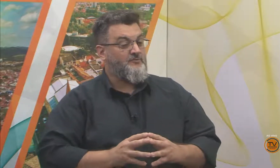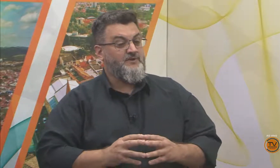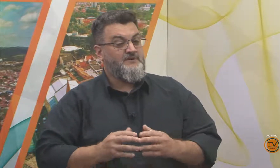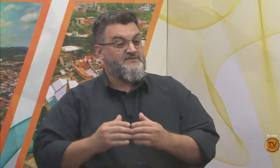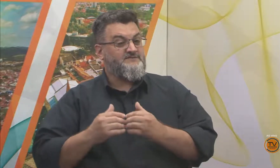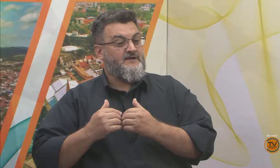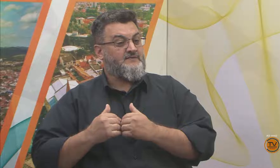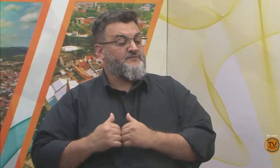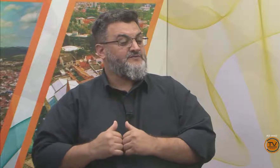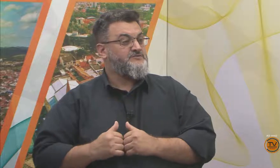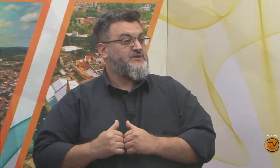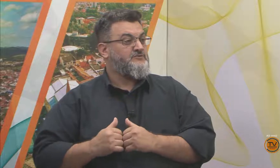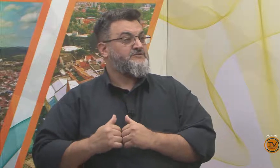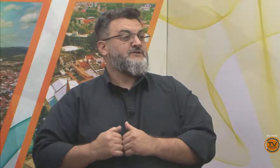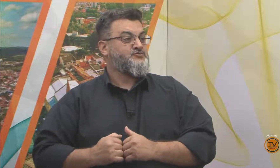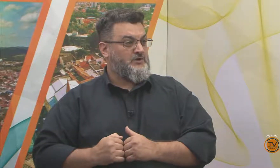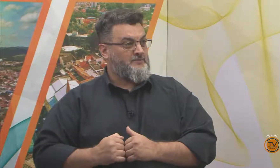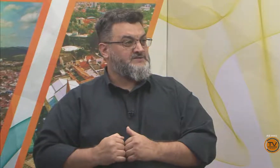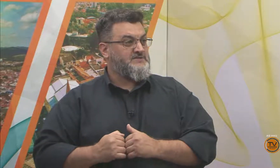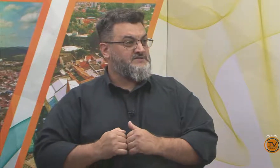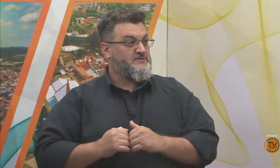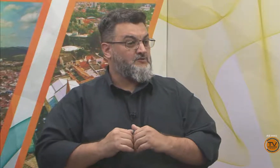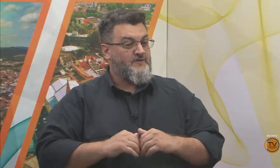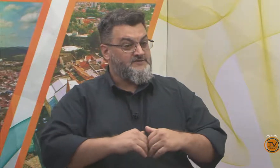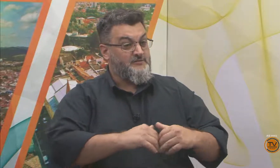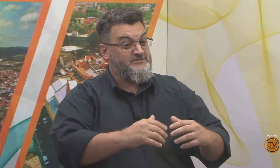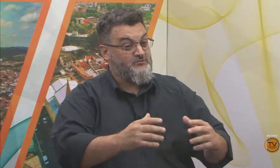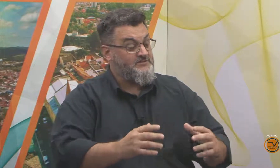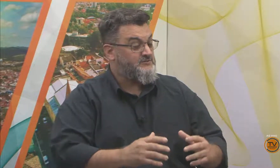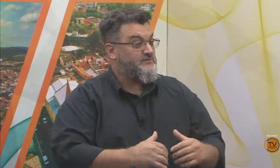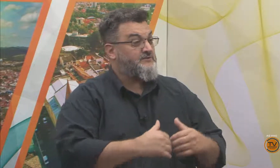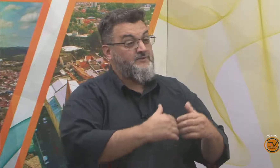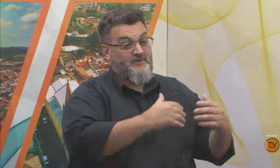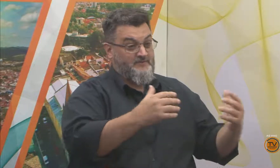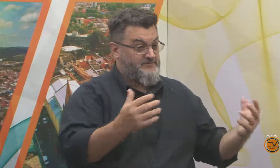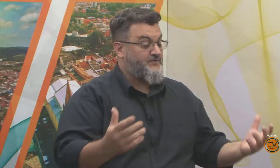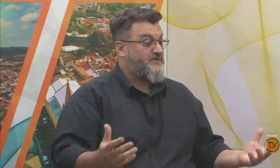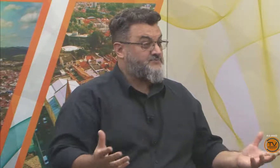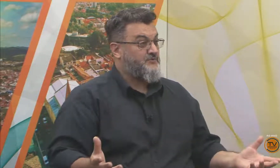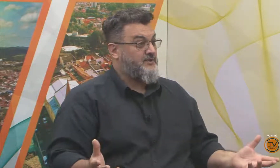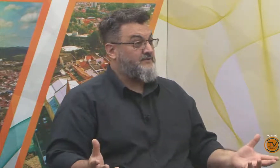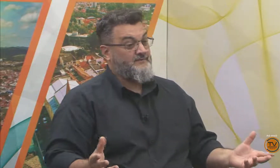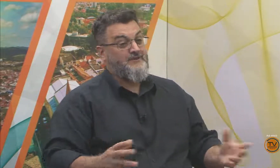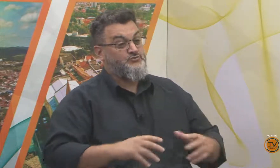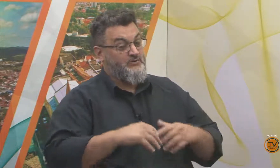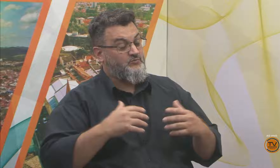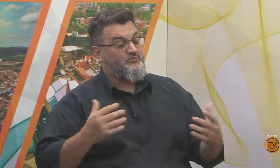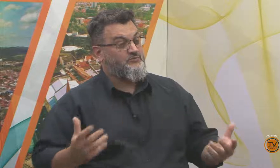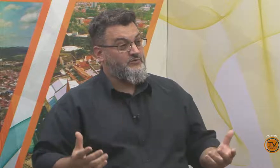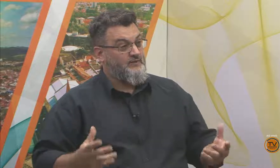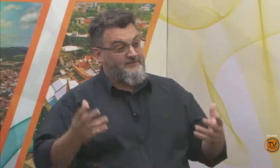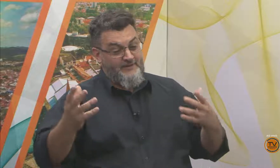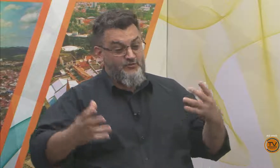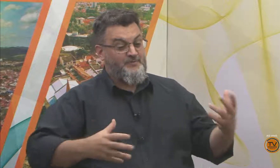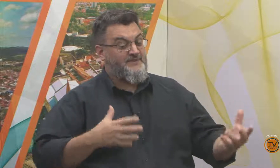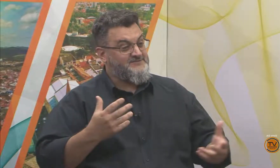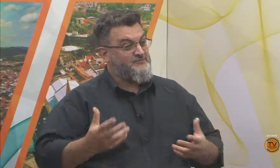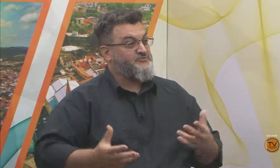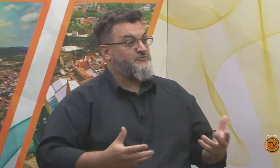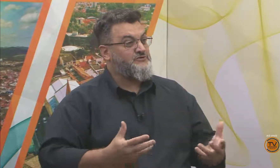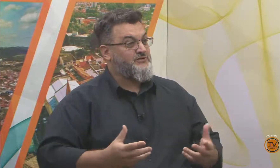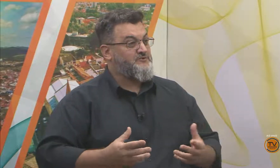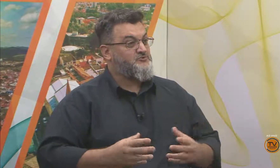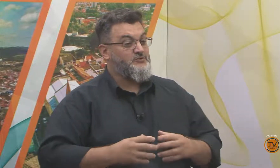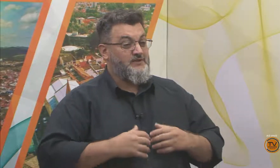certa forma, se vale um investimento na sua capacitação, se é uma situação que também, umas férias, porque ajuda muito na